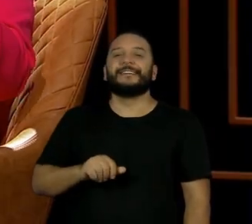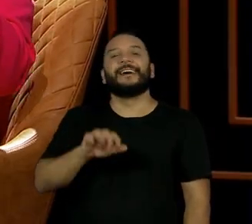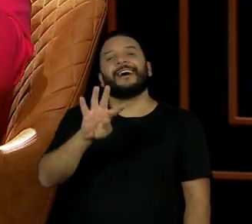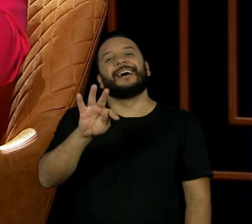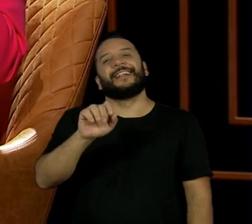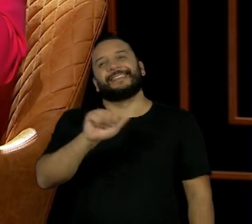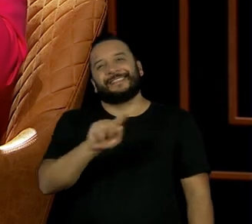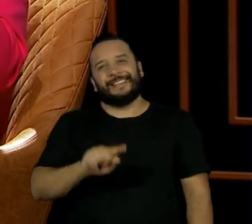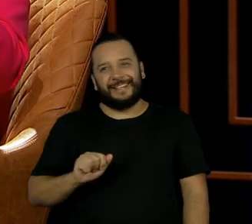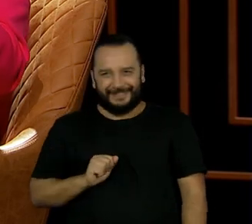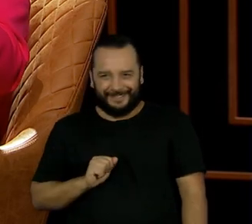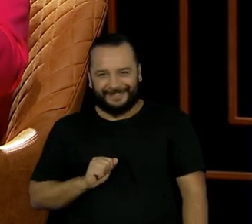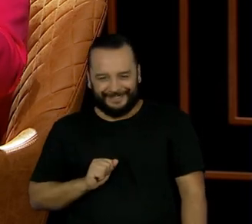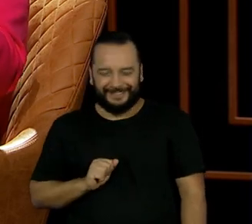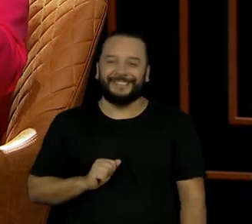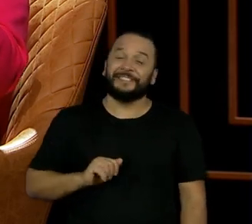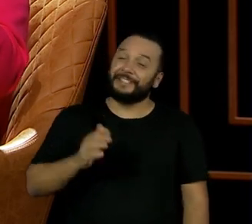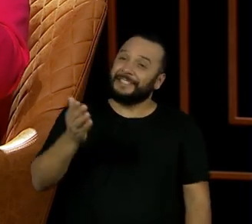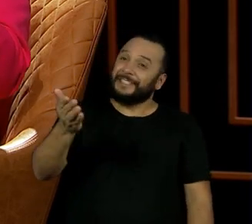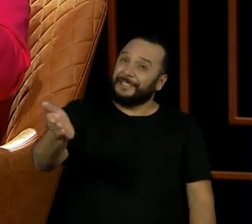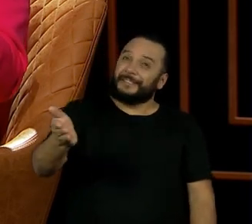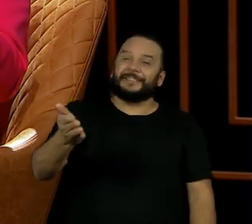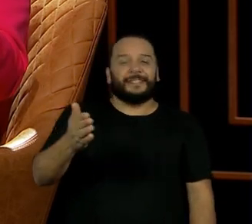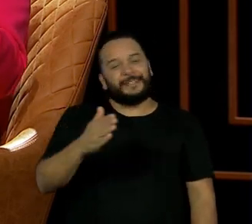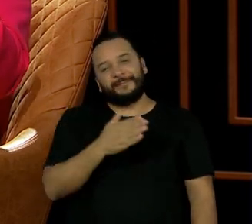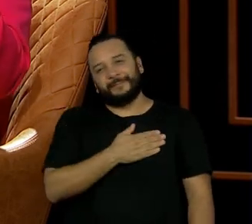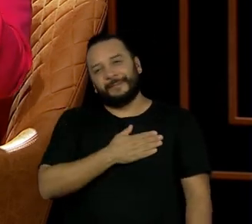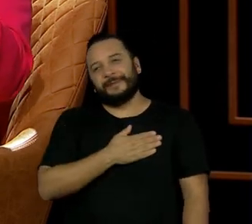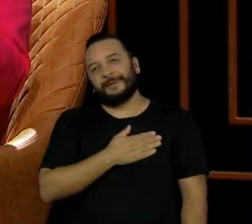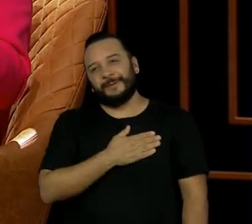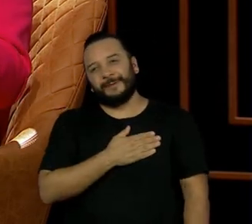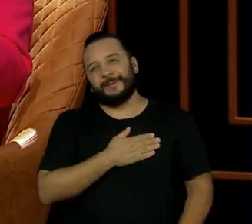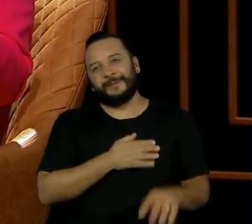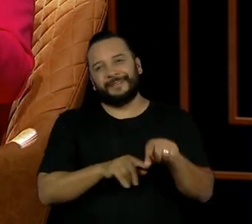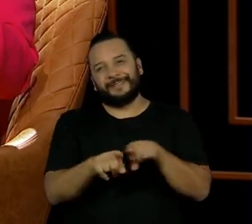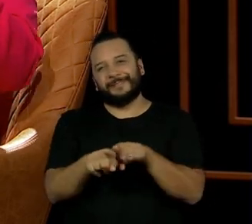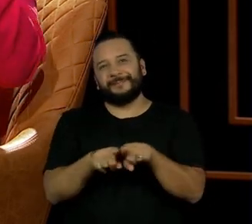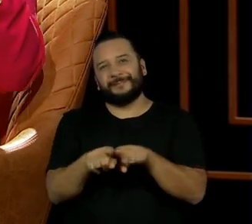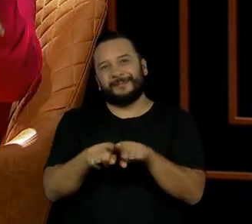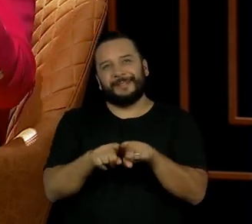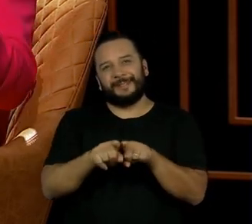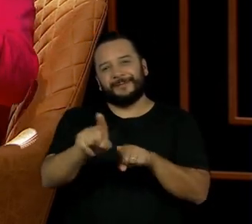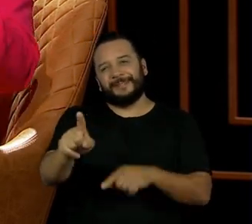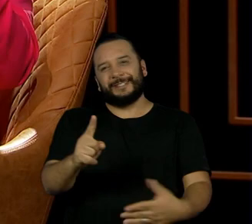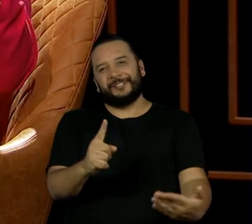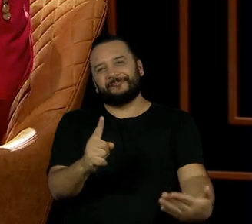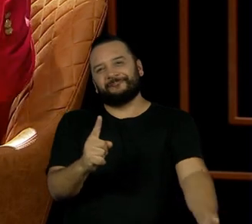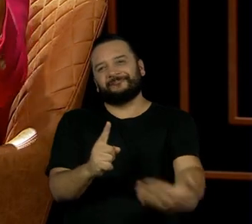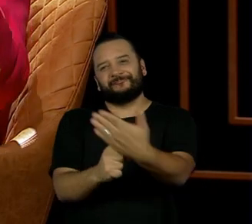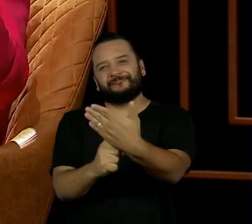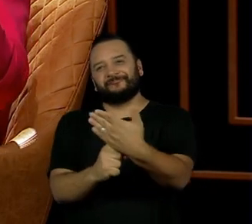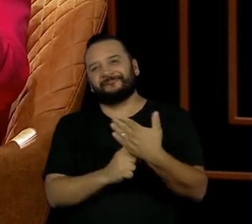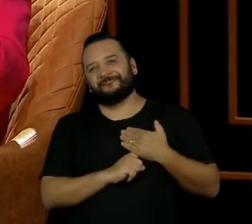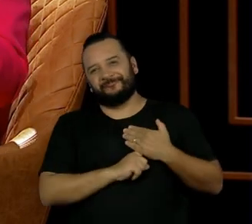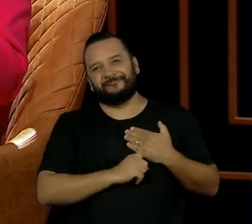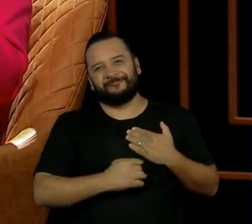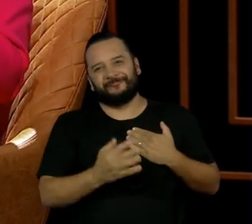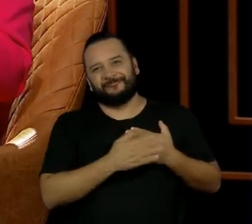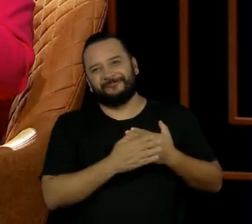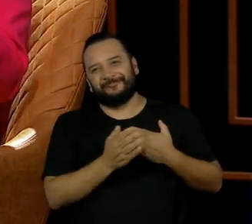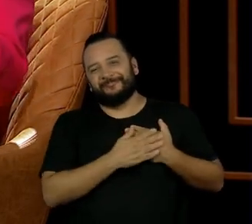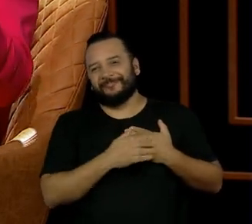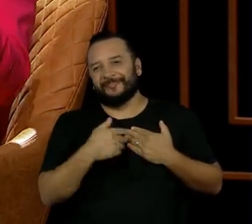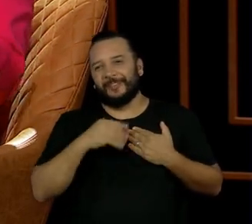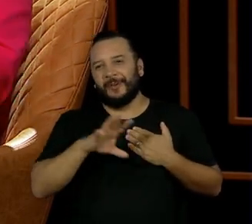eu Poxa você meu irmão tá no meu coração eu amo você obrigada por tudo